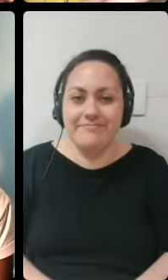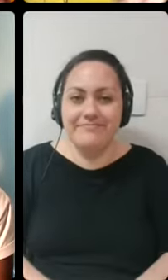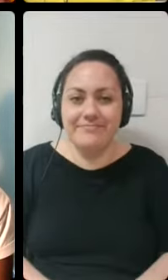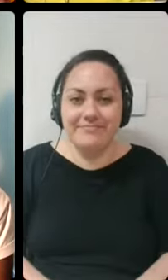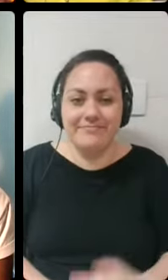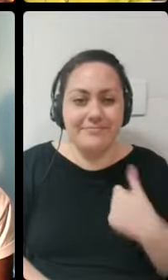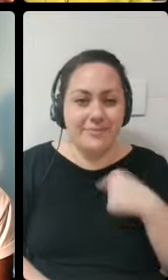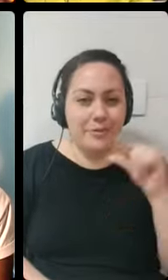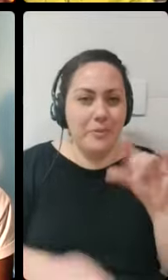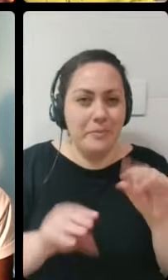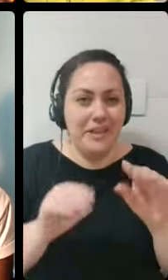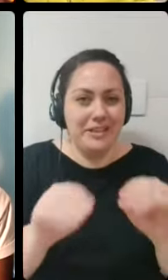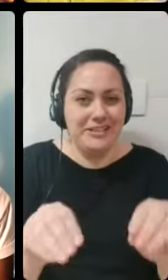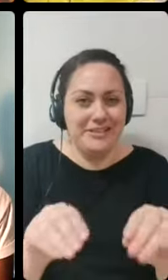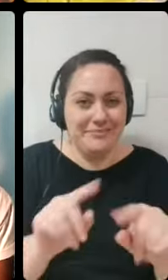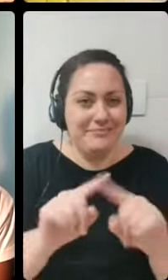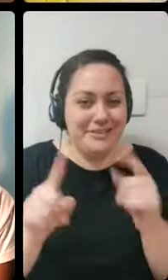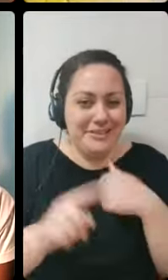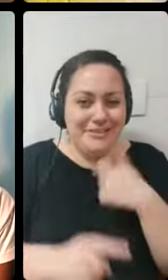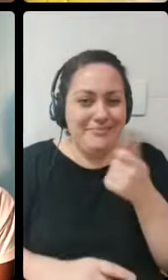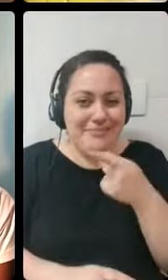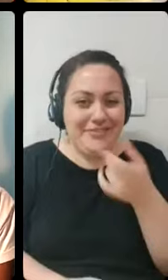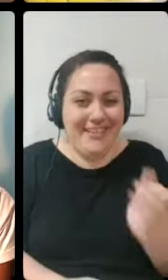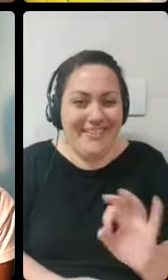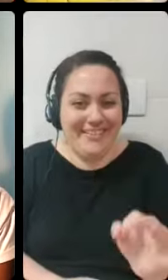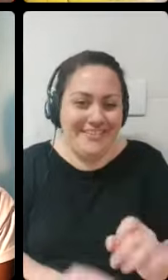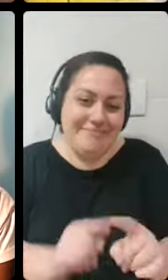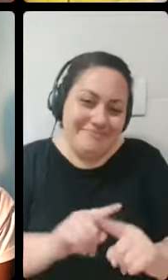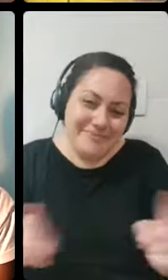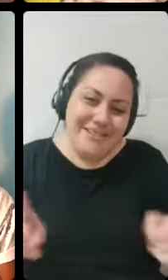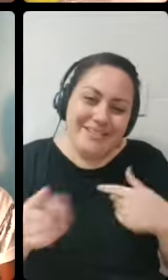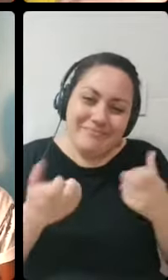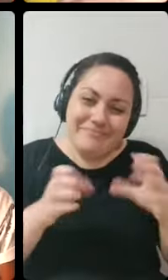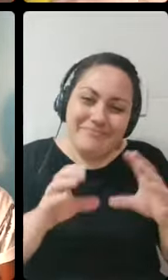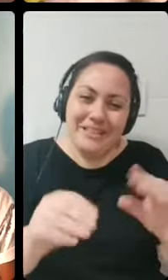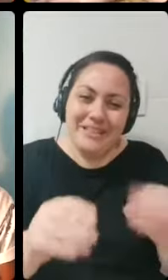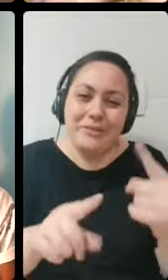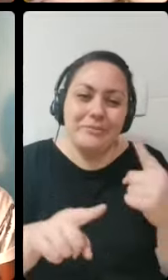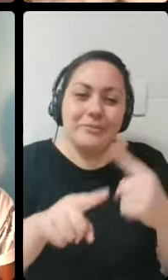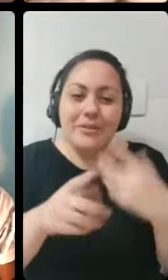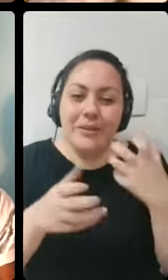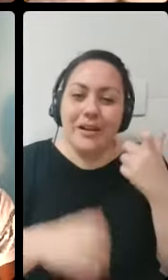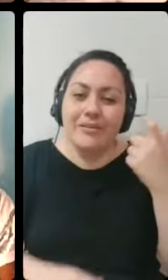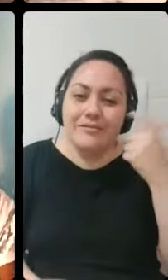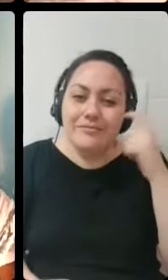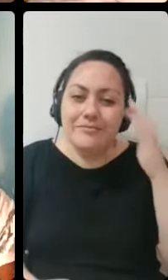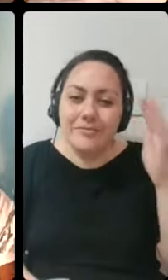pouco aqui, sem ter que me meter, mas, né, pensando juntos com vocês, né?